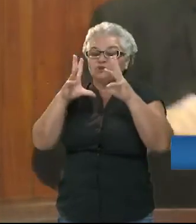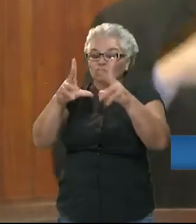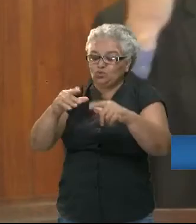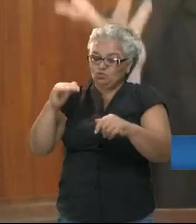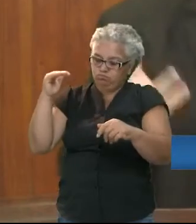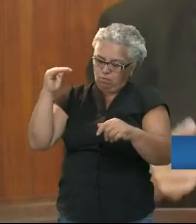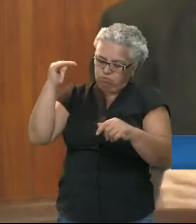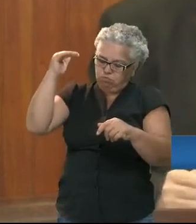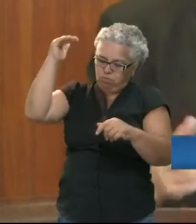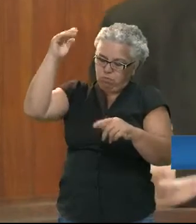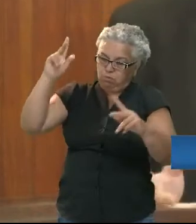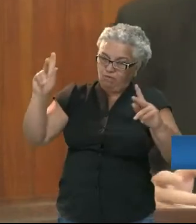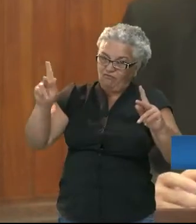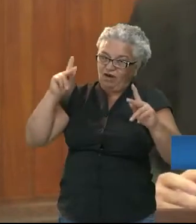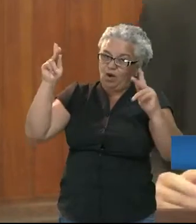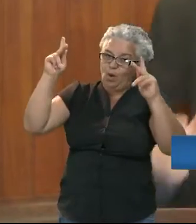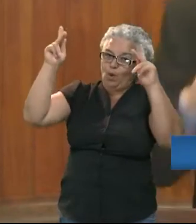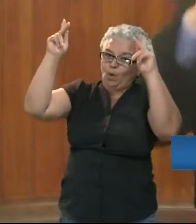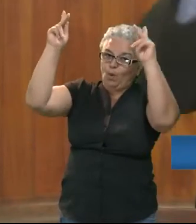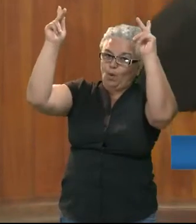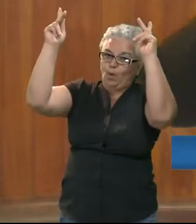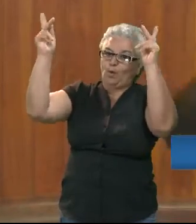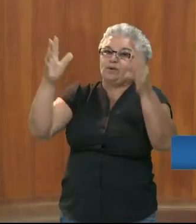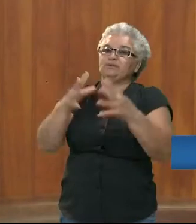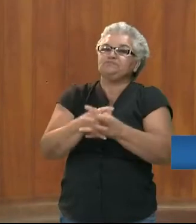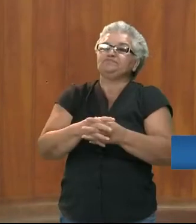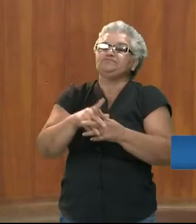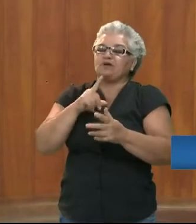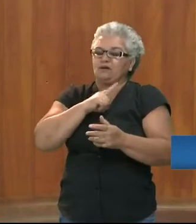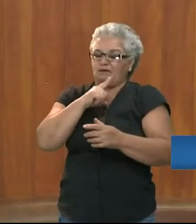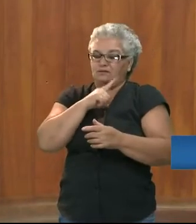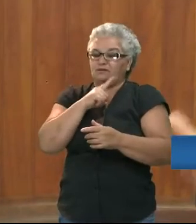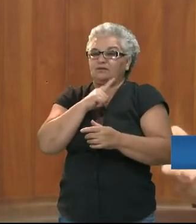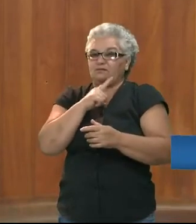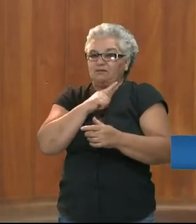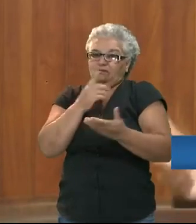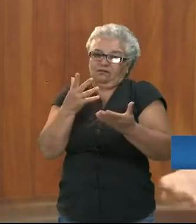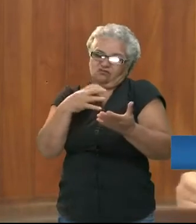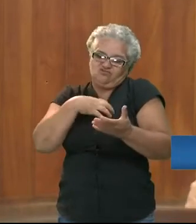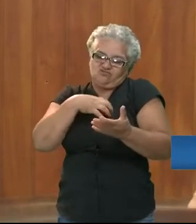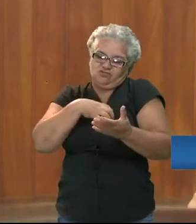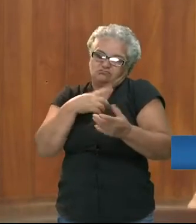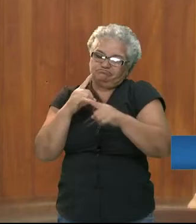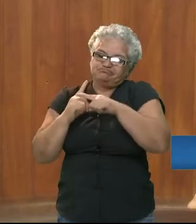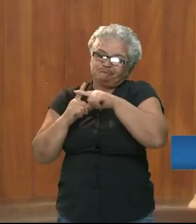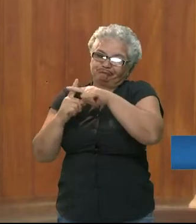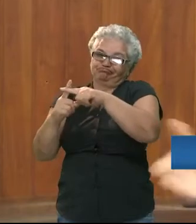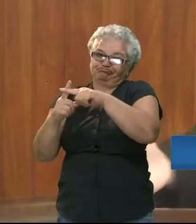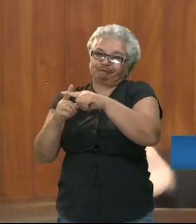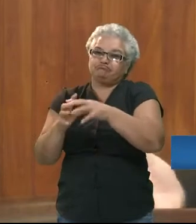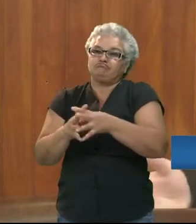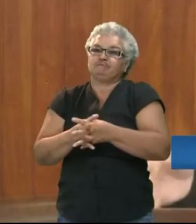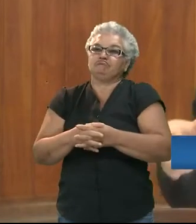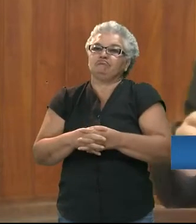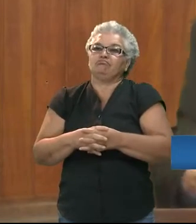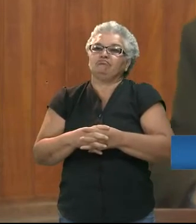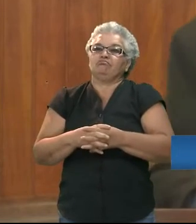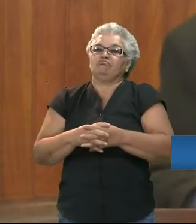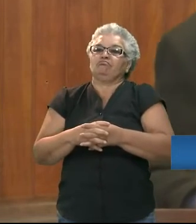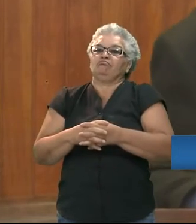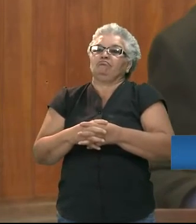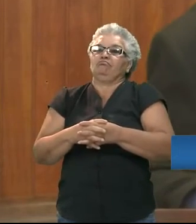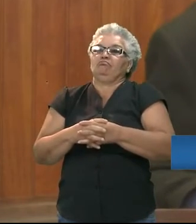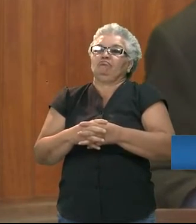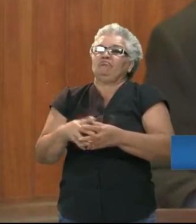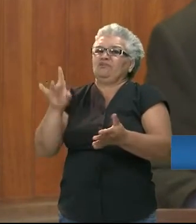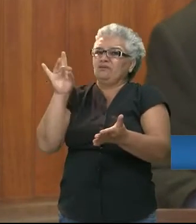suas valorações majoradas, não é? Então é uma questão de racionalidade positiva. Mas de fato ficou fora,